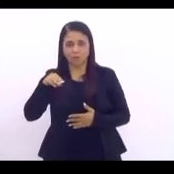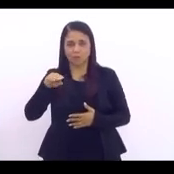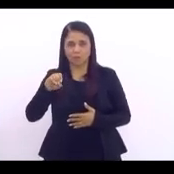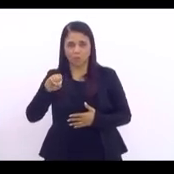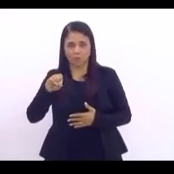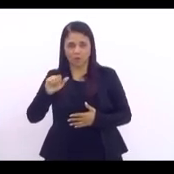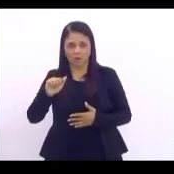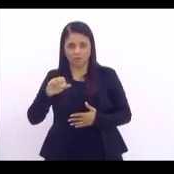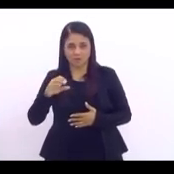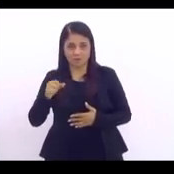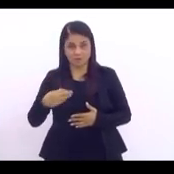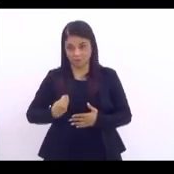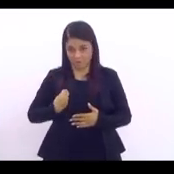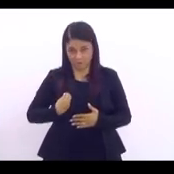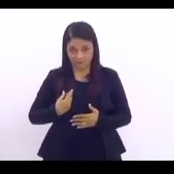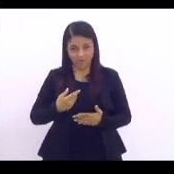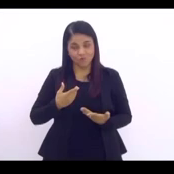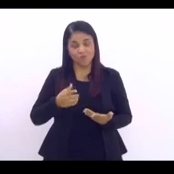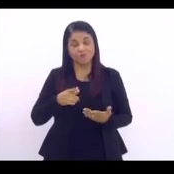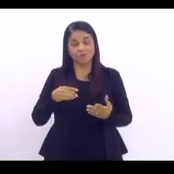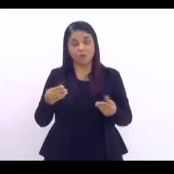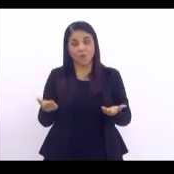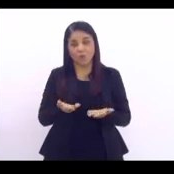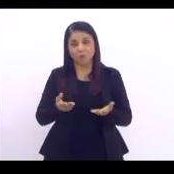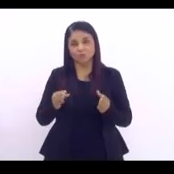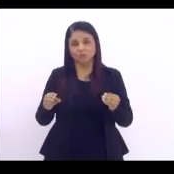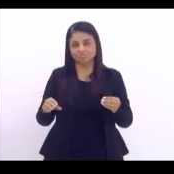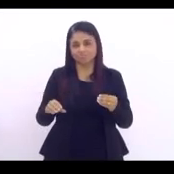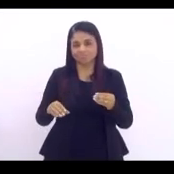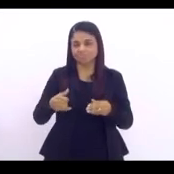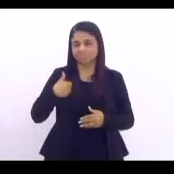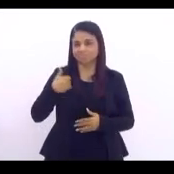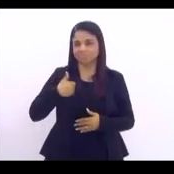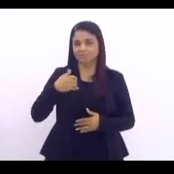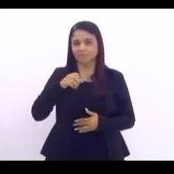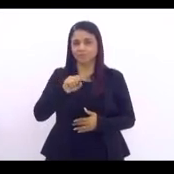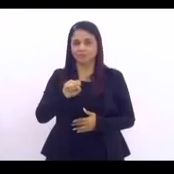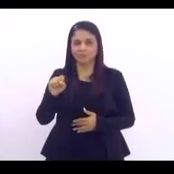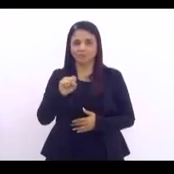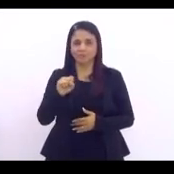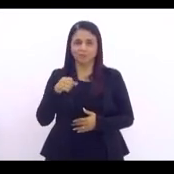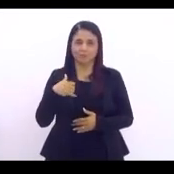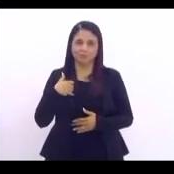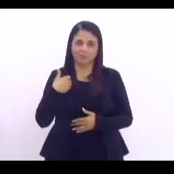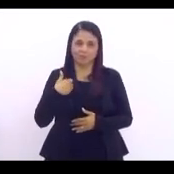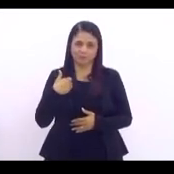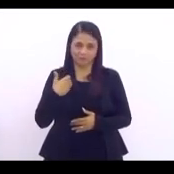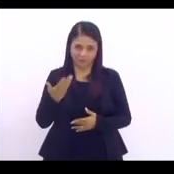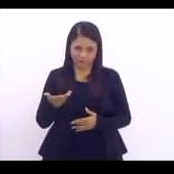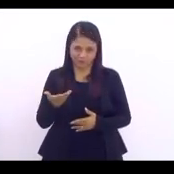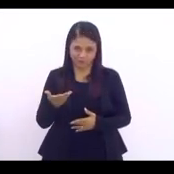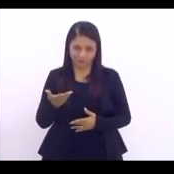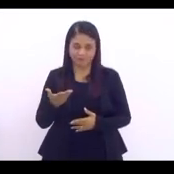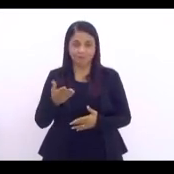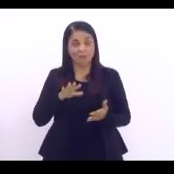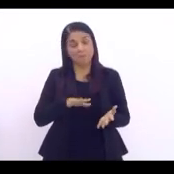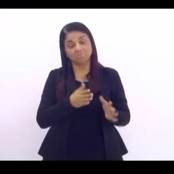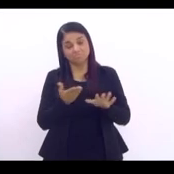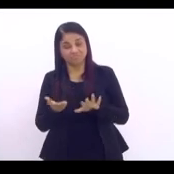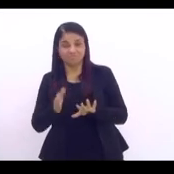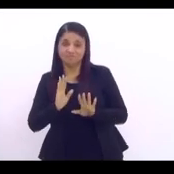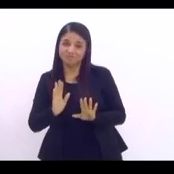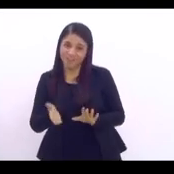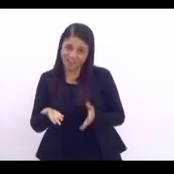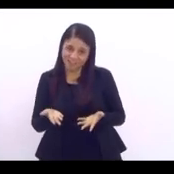na data de hoje, dia 14 de dezembro de 2023. E dizer, desejar ao senhor, que o senhor, como